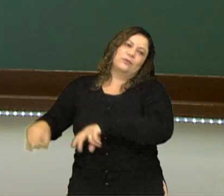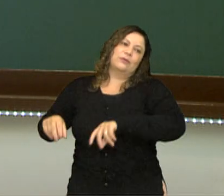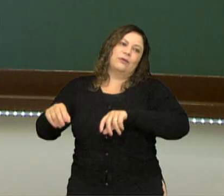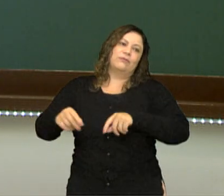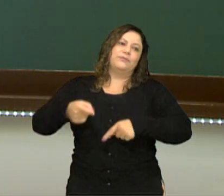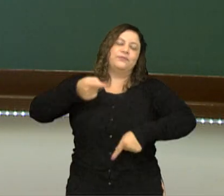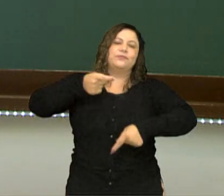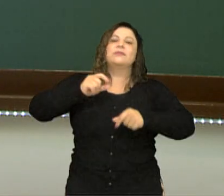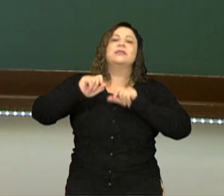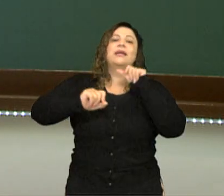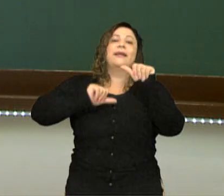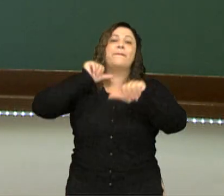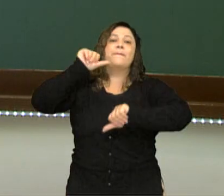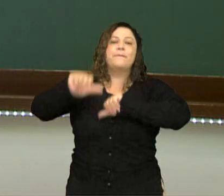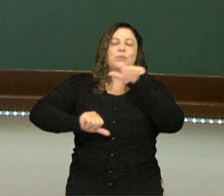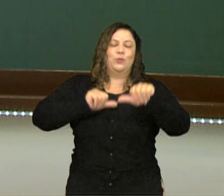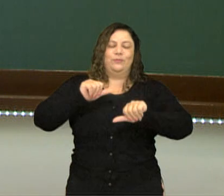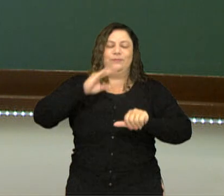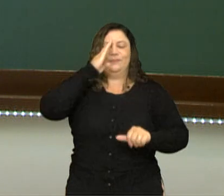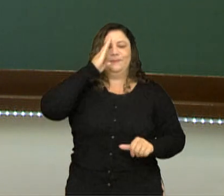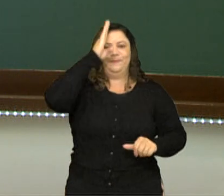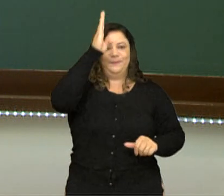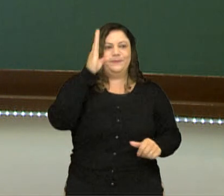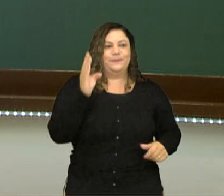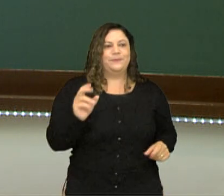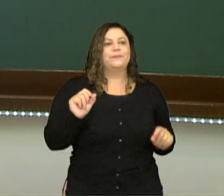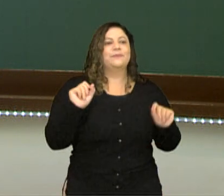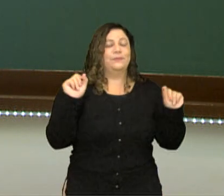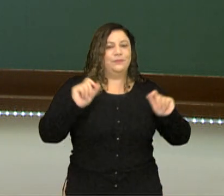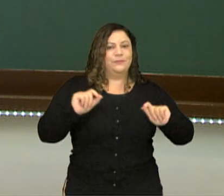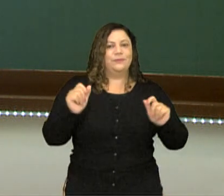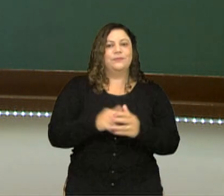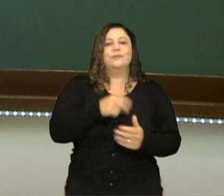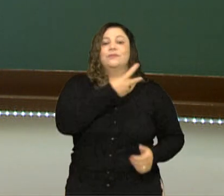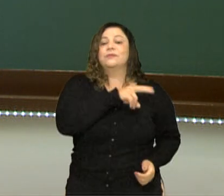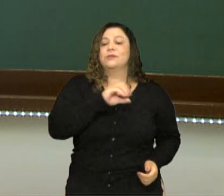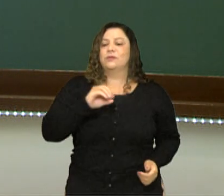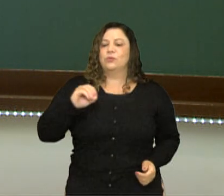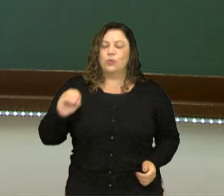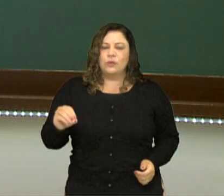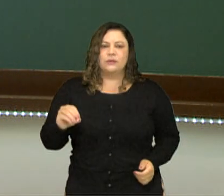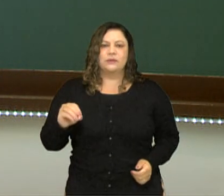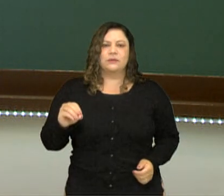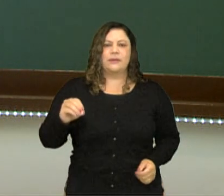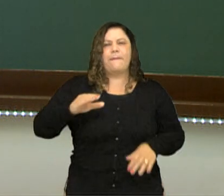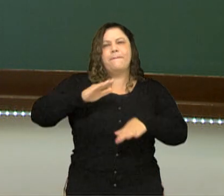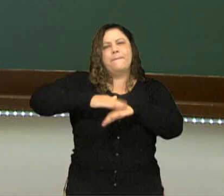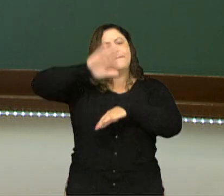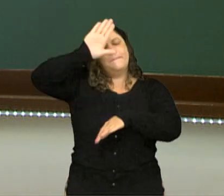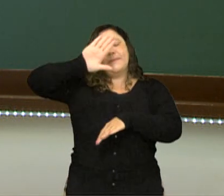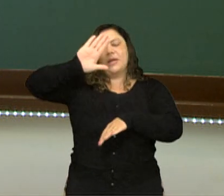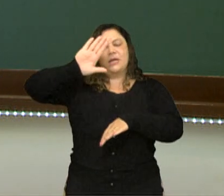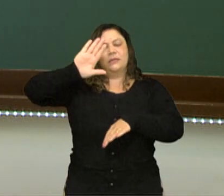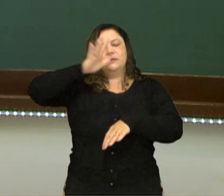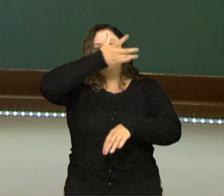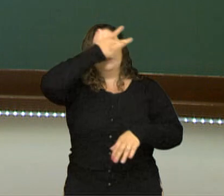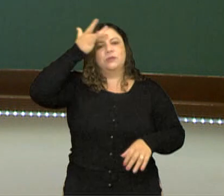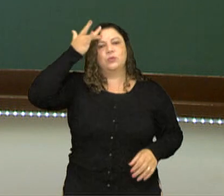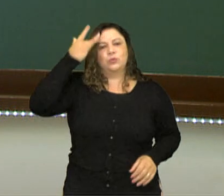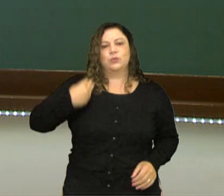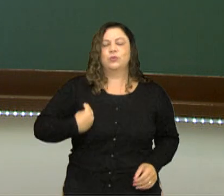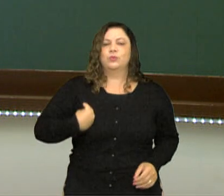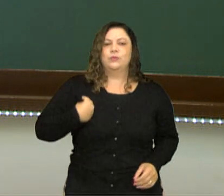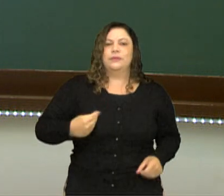altera significativamente, né? Aqui nos anos 2000 a gente já tem uma quantidade muito maior de pessoas vivendo na cidade